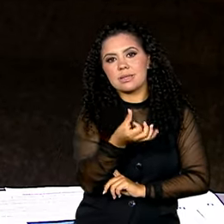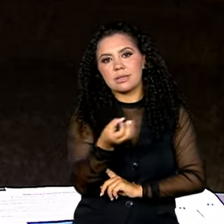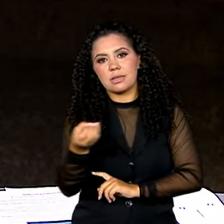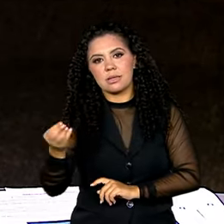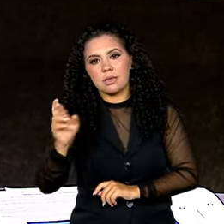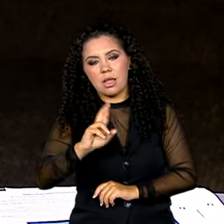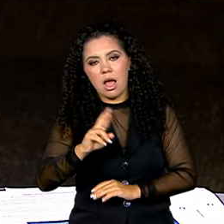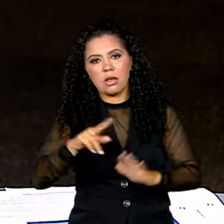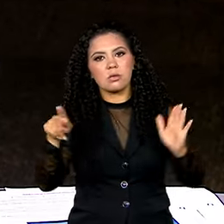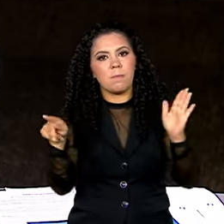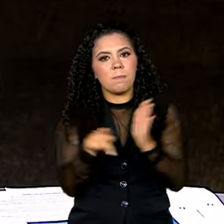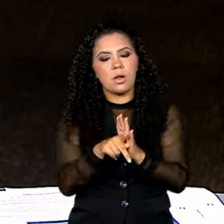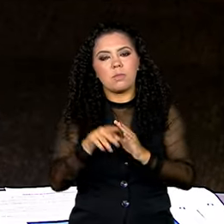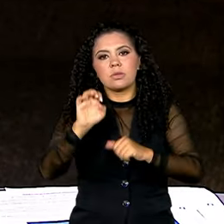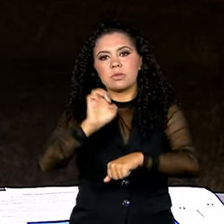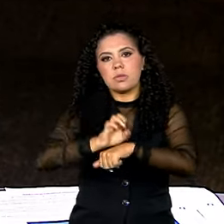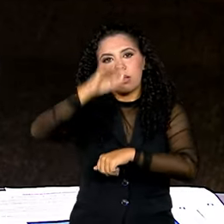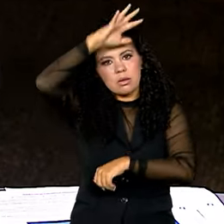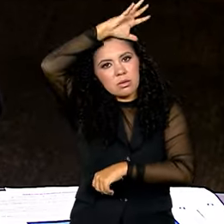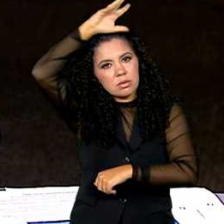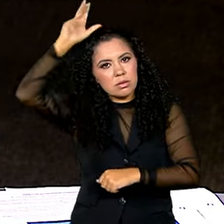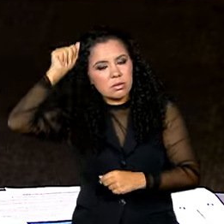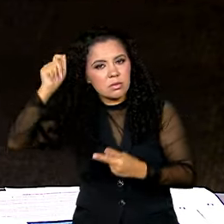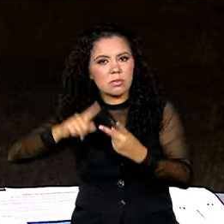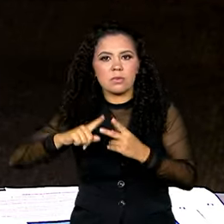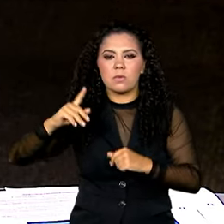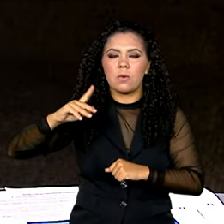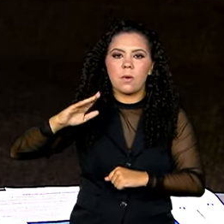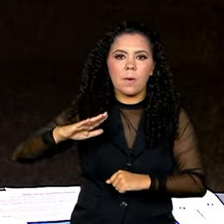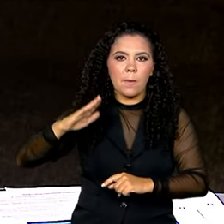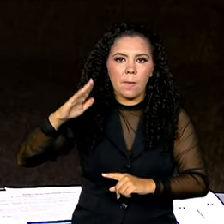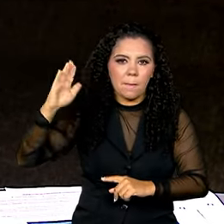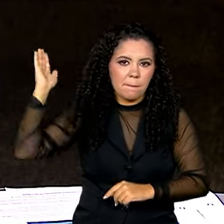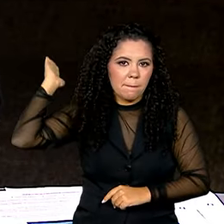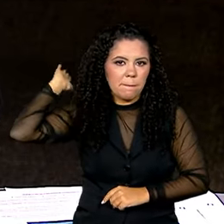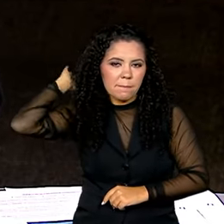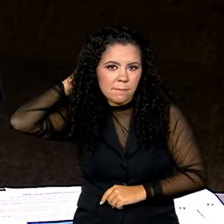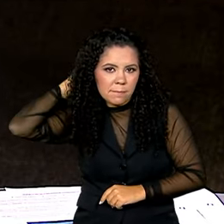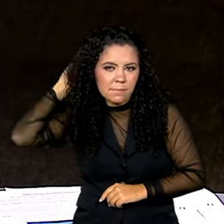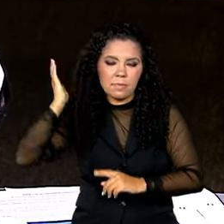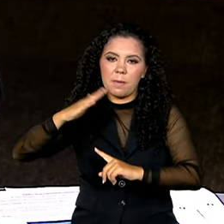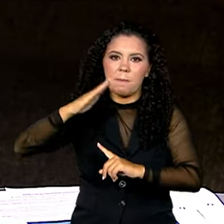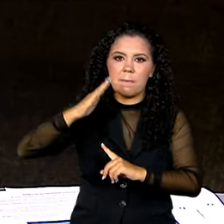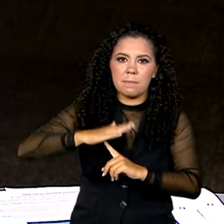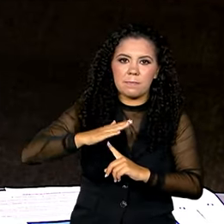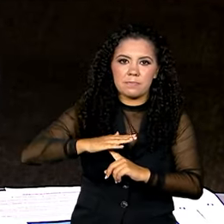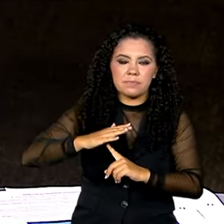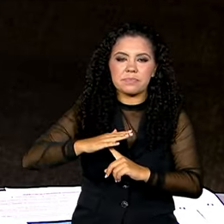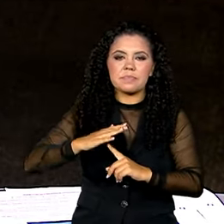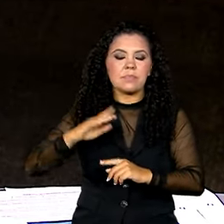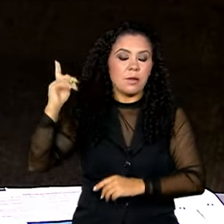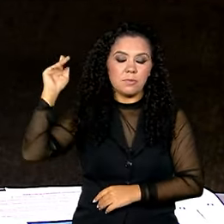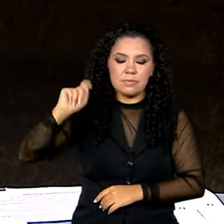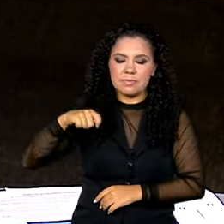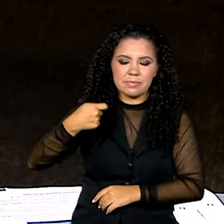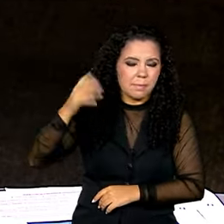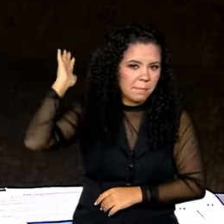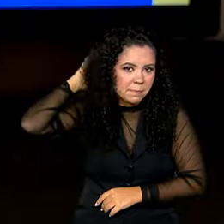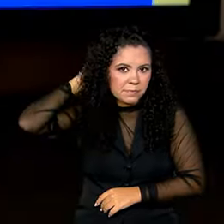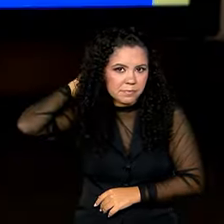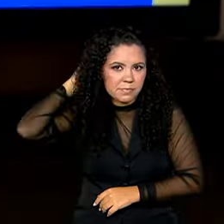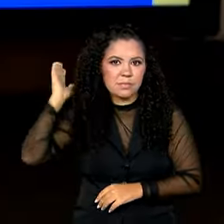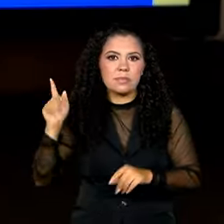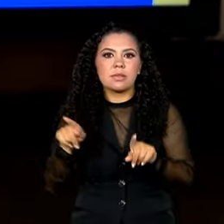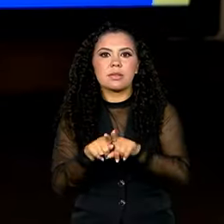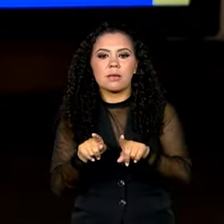do Amazonas inteiro, do Pará, do Amapá e em parte de Roraima, de Rondônia.